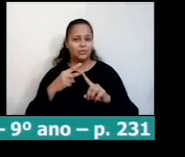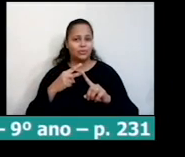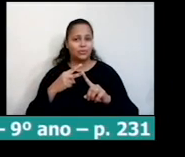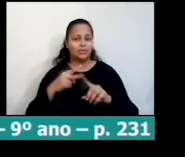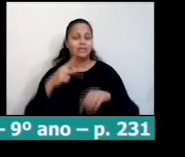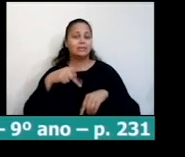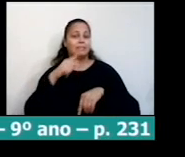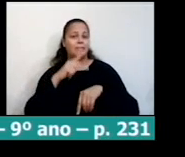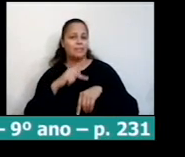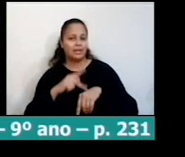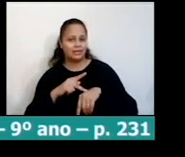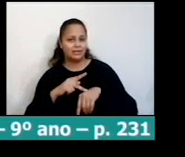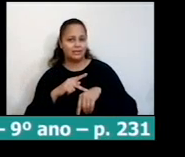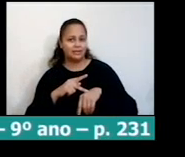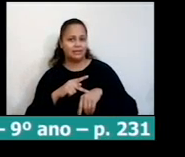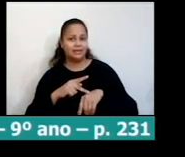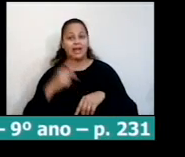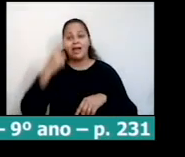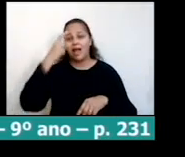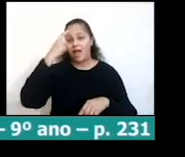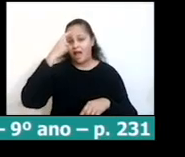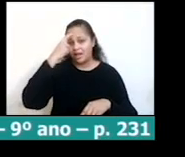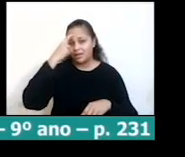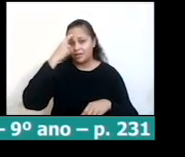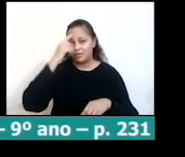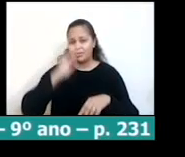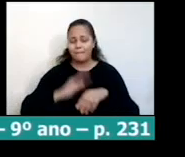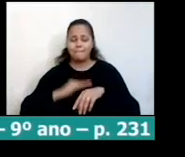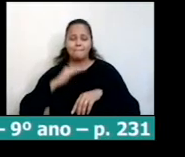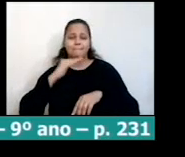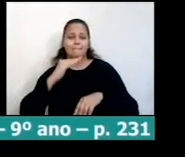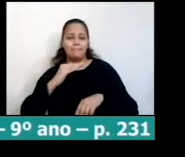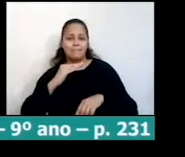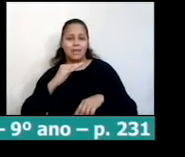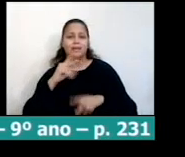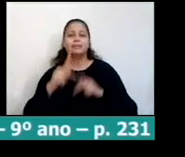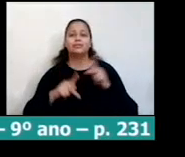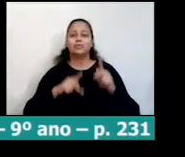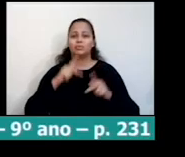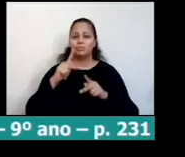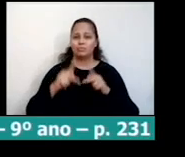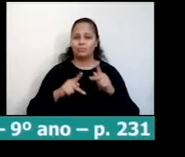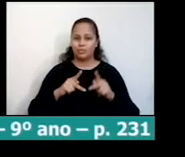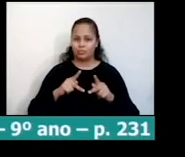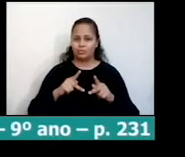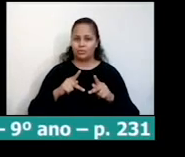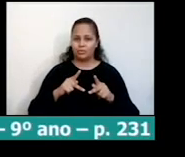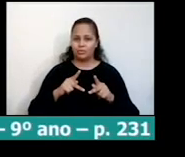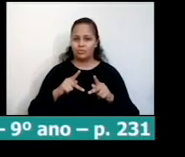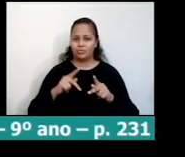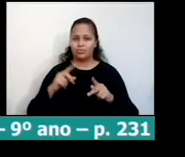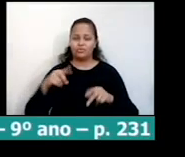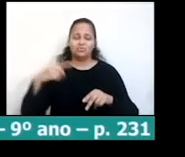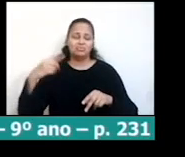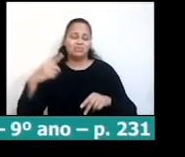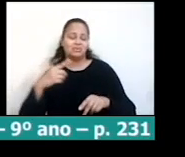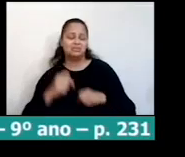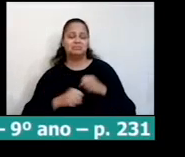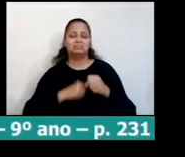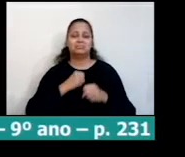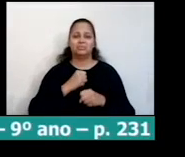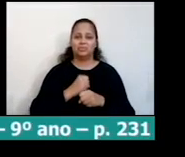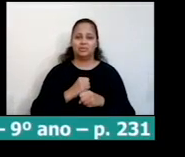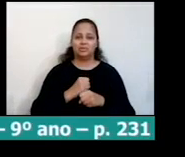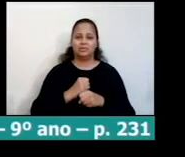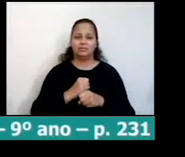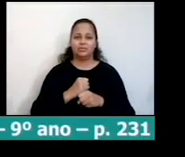uma projeção que a Índia se tornará aí o país mais populoso, ultrapassando a China. E nós temos um caso específico aí do Japão, né? O